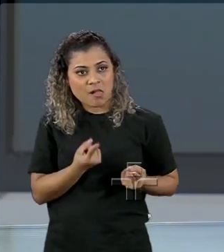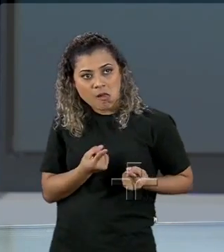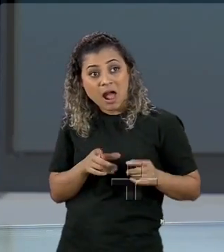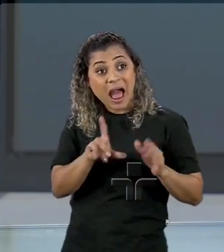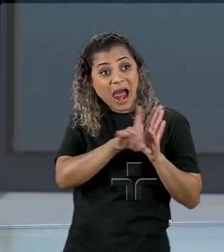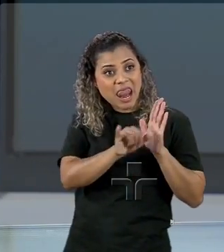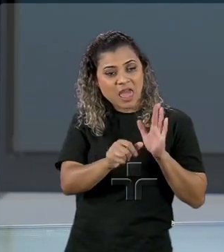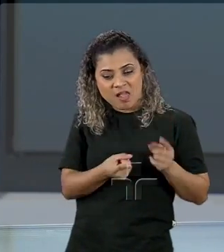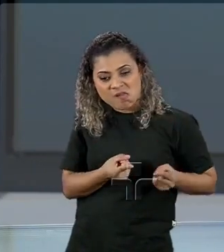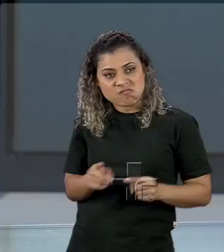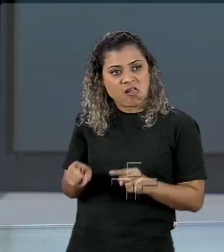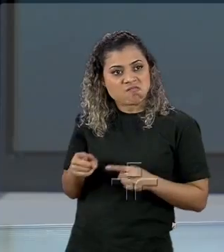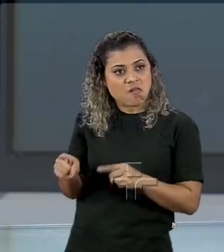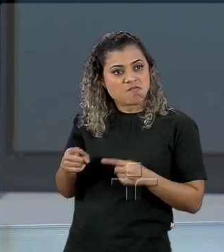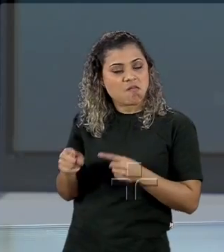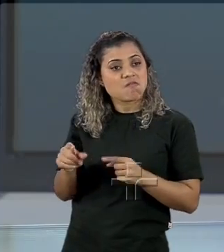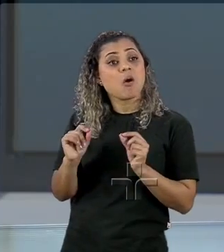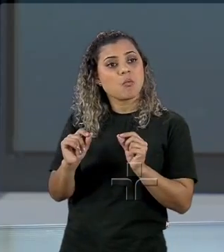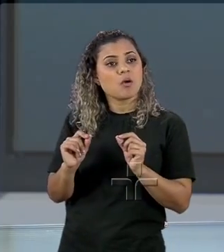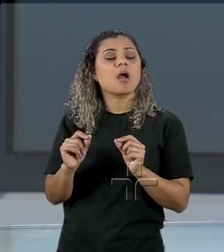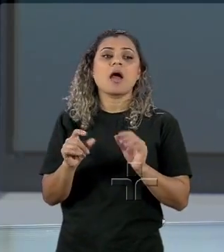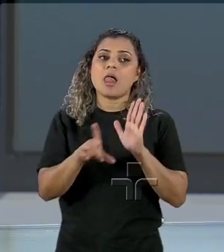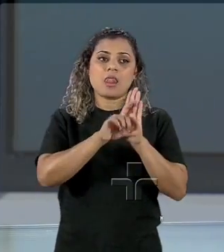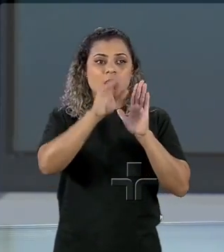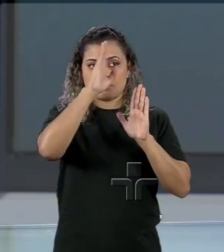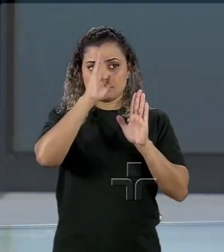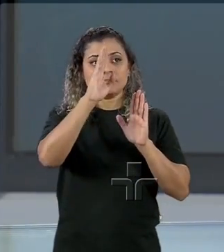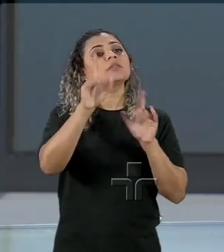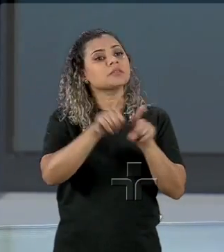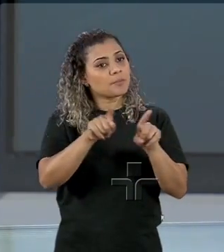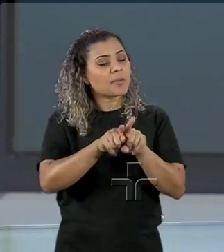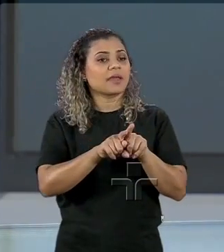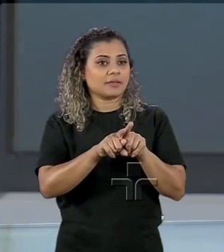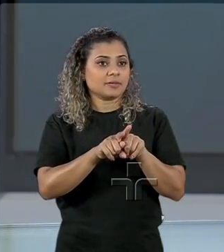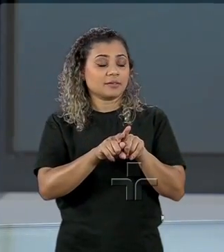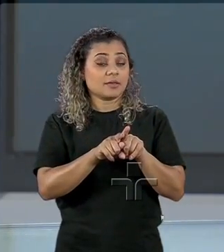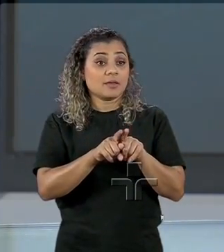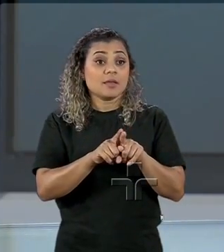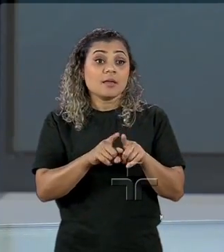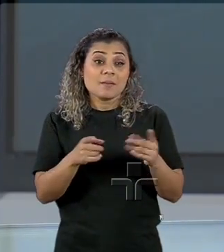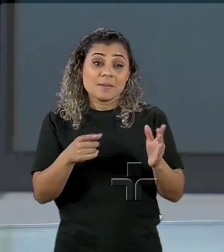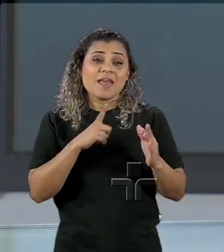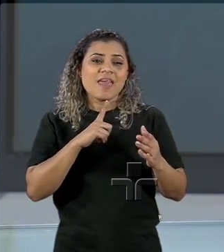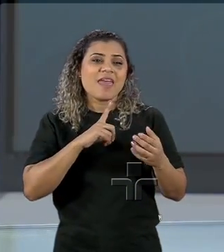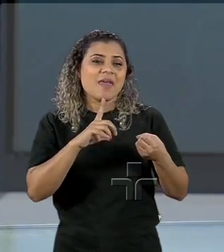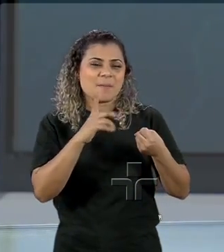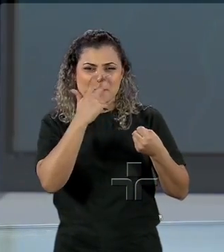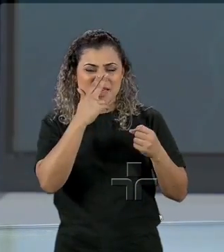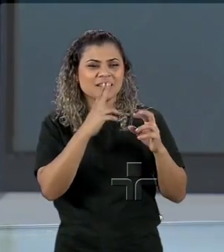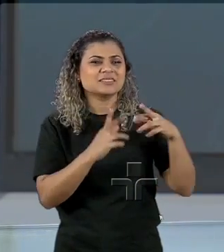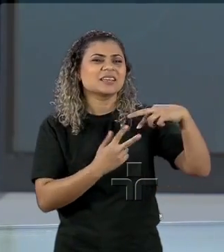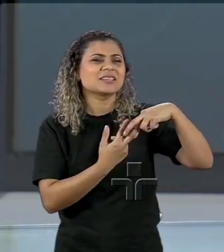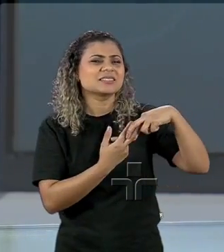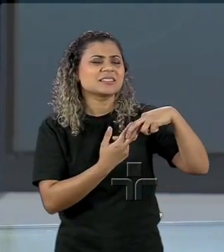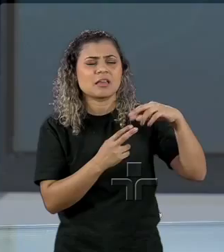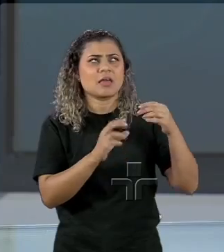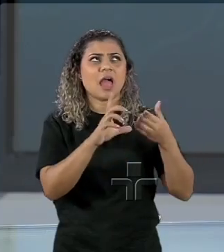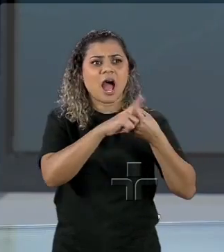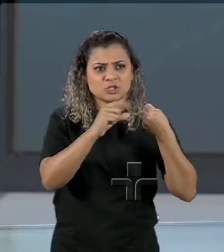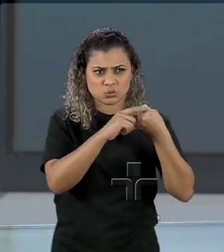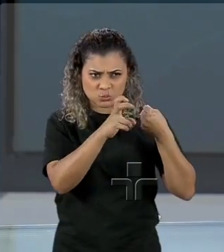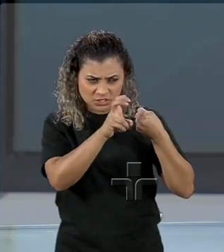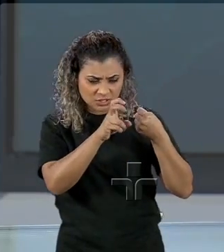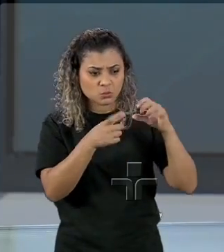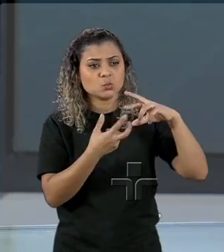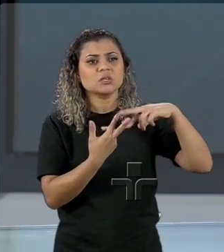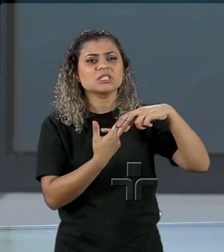não excluirá da apreciação do Poder Judiciário lesão ou ameaça a direito. Acho que é o inciso 35 do artigo 5º. E a lei